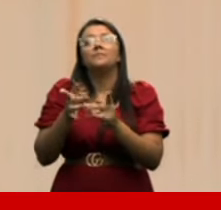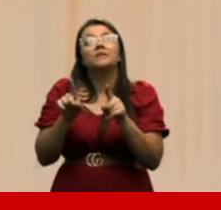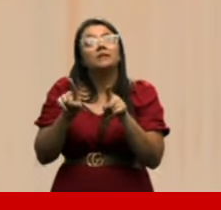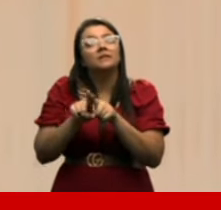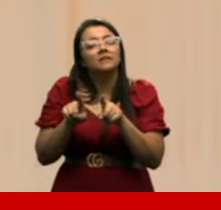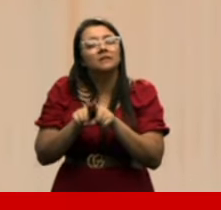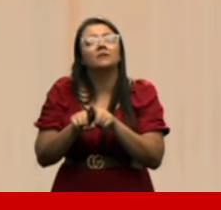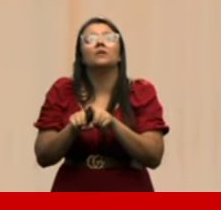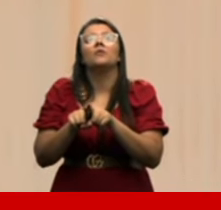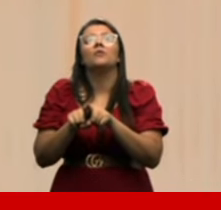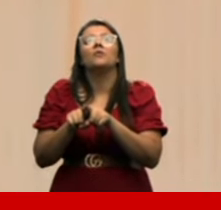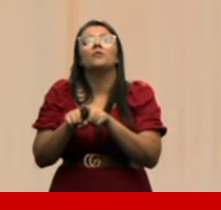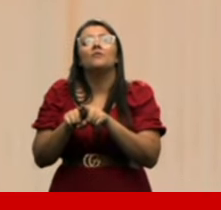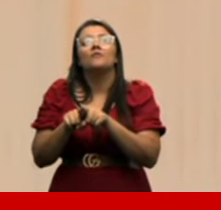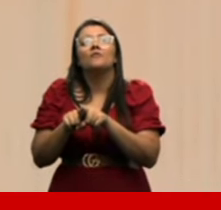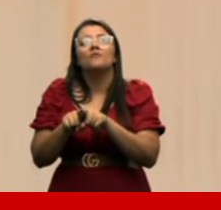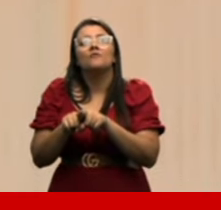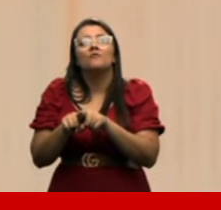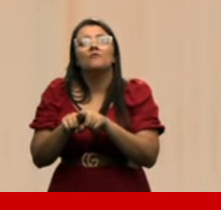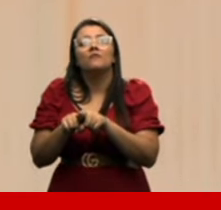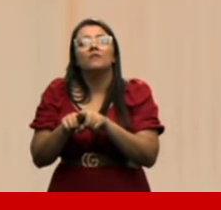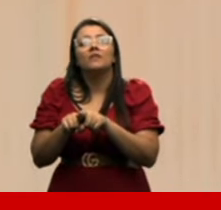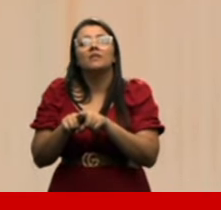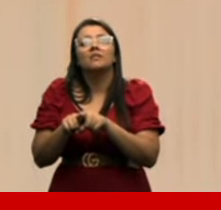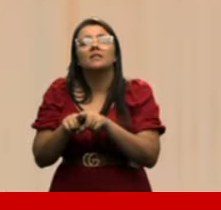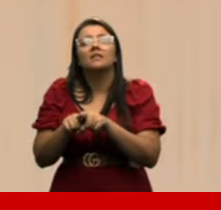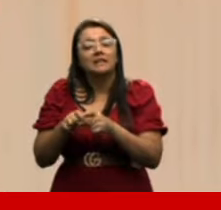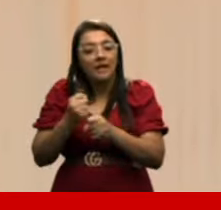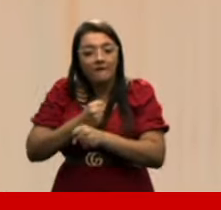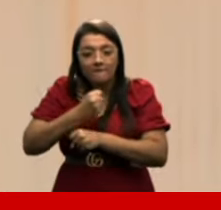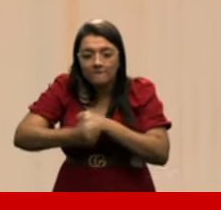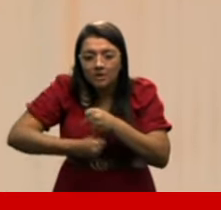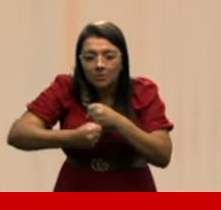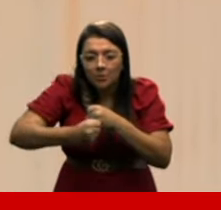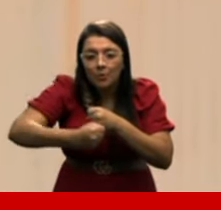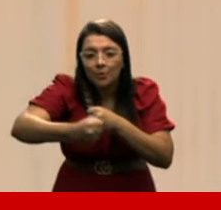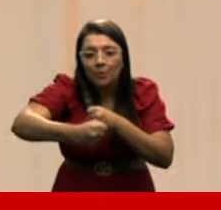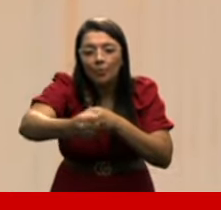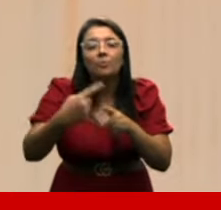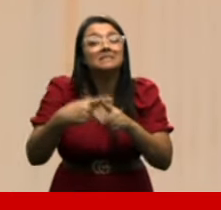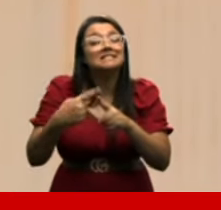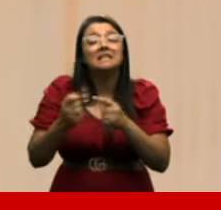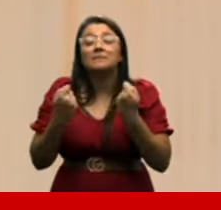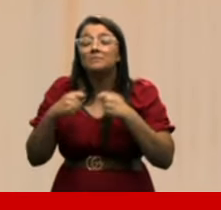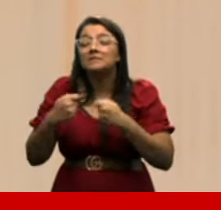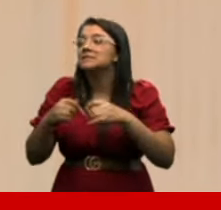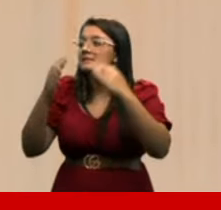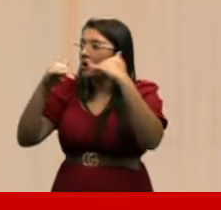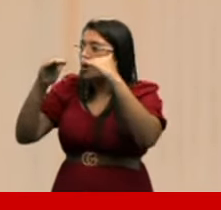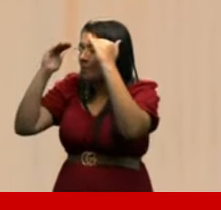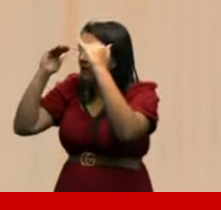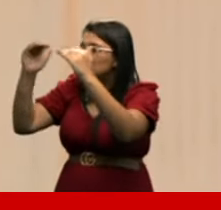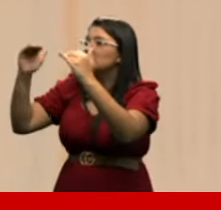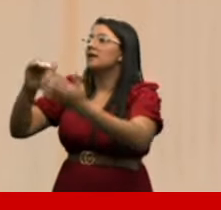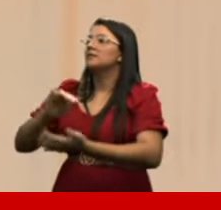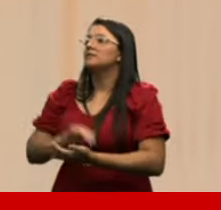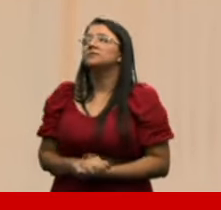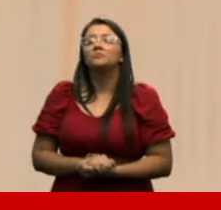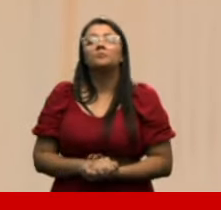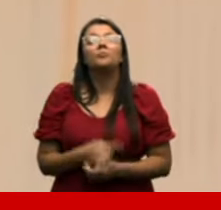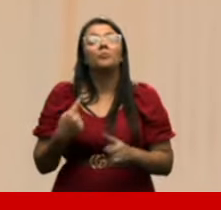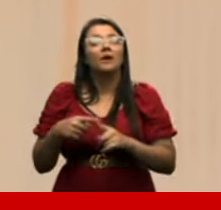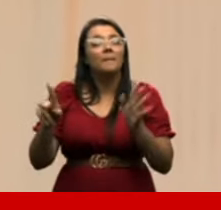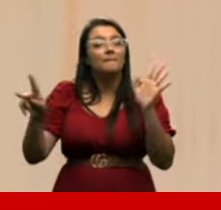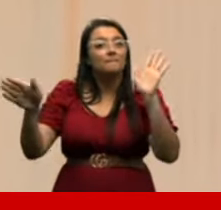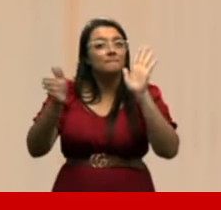ou a mãe, que vai ter vida longa, porque isso é uma promessa de Deus.